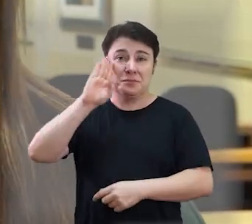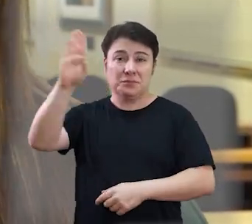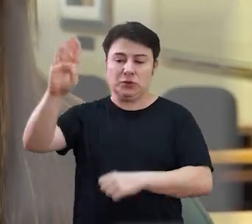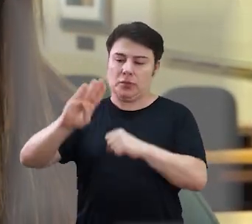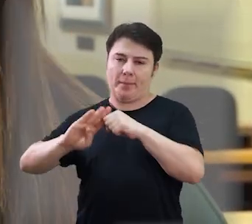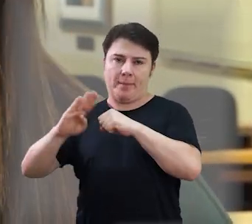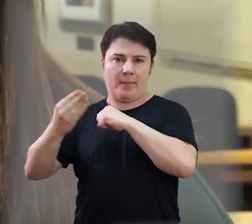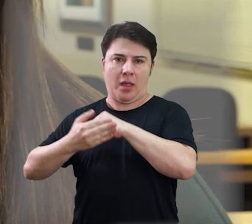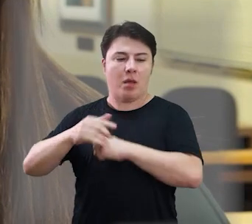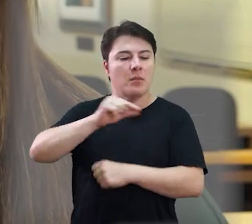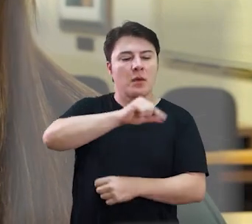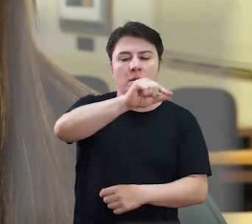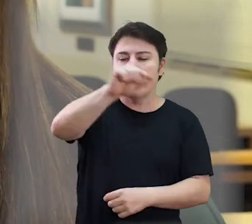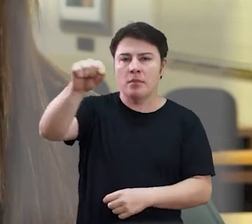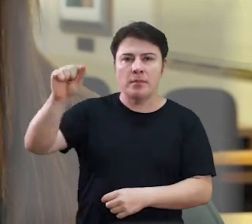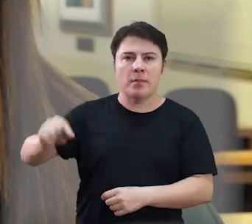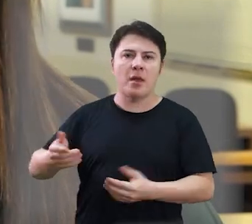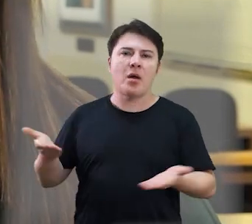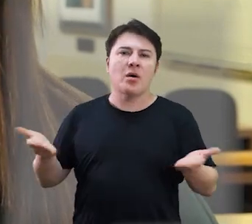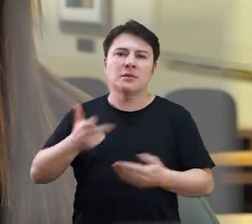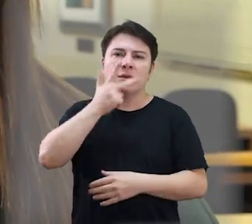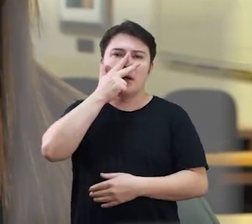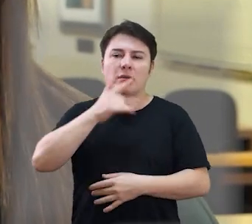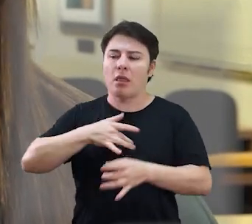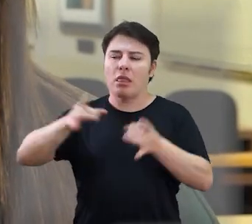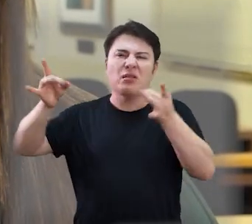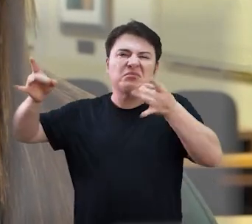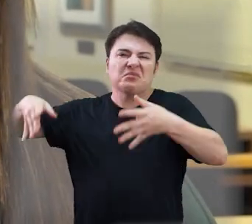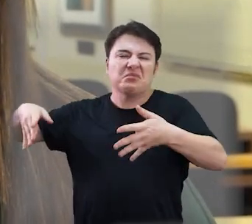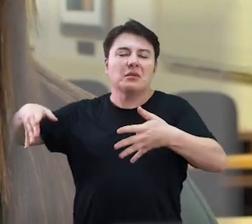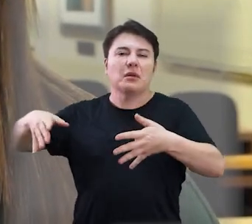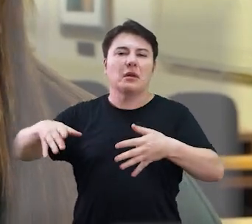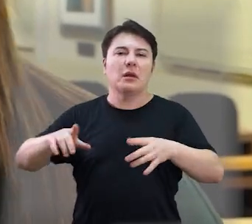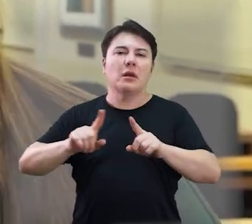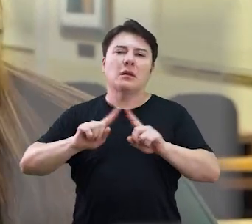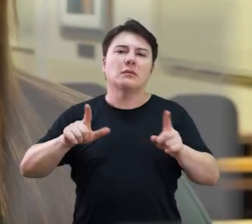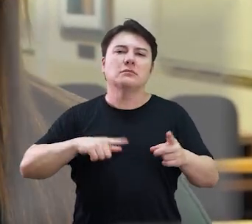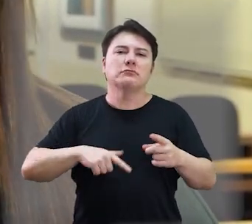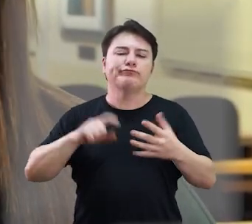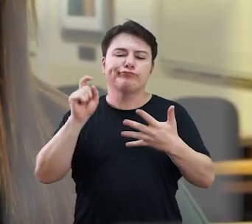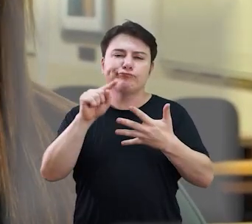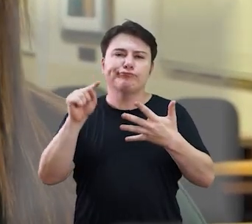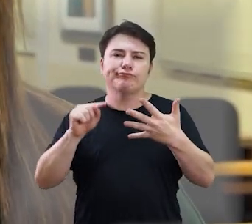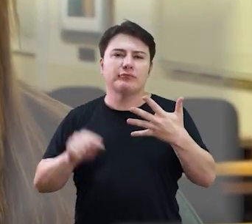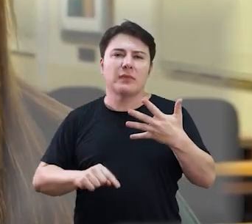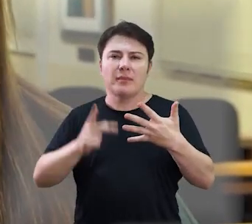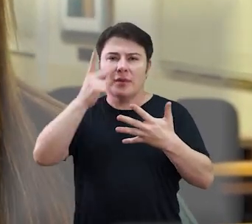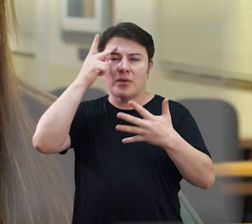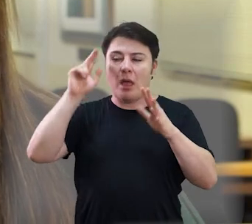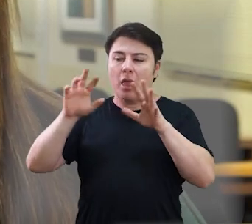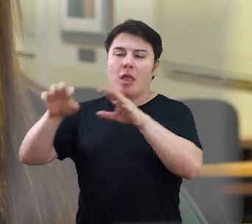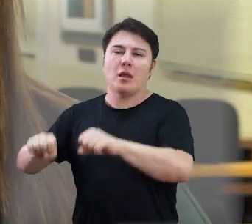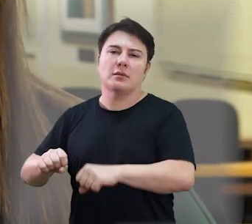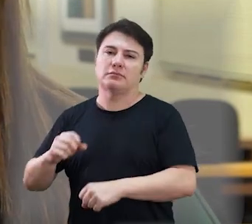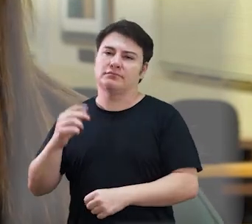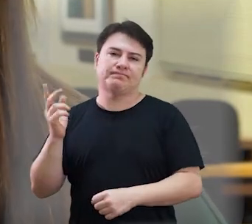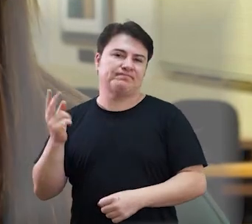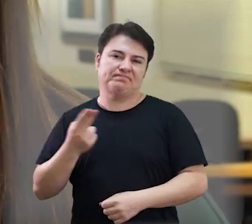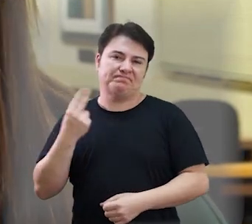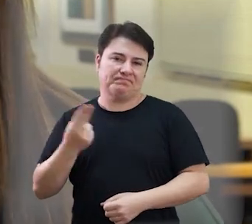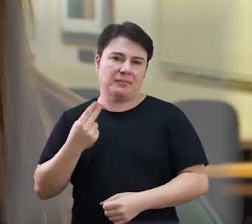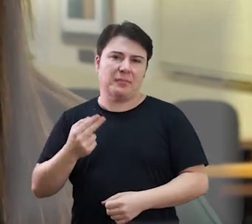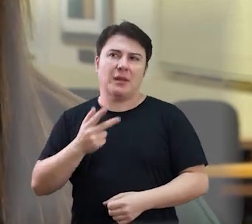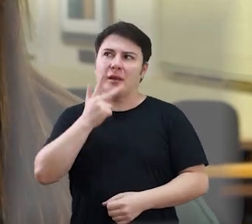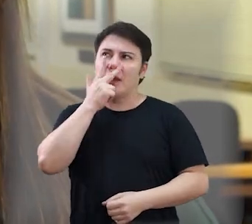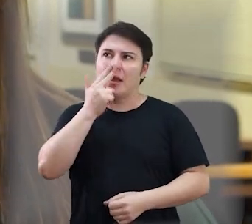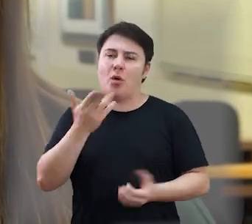áreas, principalmente nos bairros, que foi o que eu falei, estão hoje abandonados. E por diversos motivos, acabam não sendo ocupados. Então, a gente